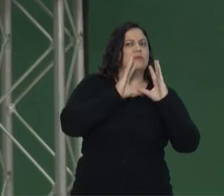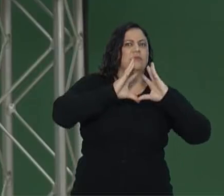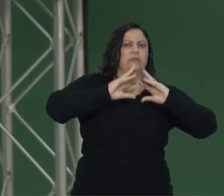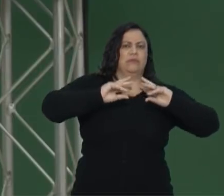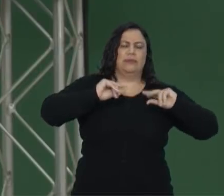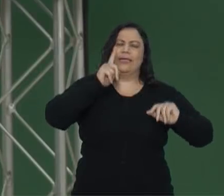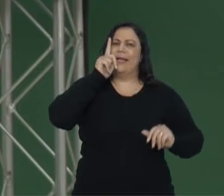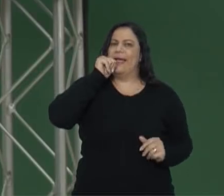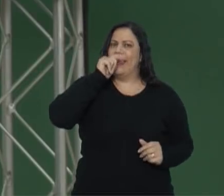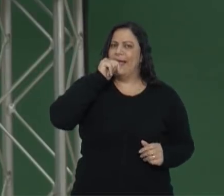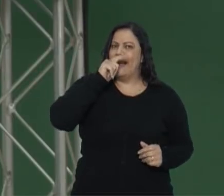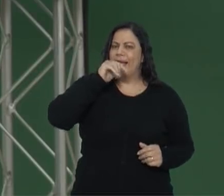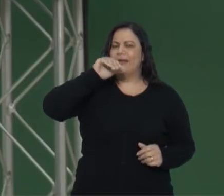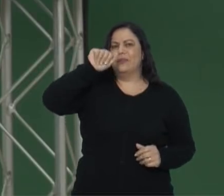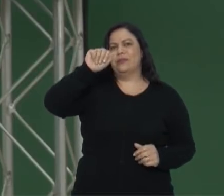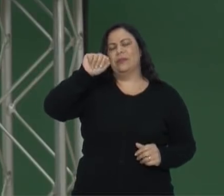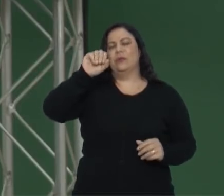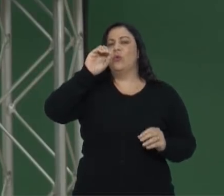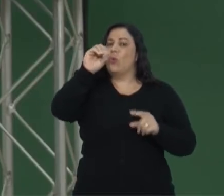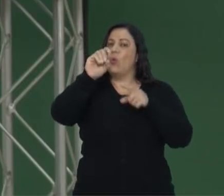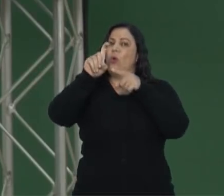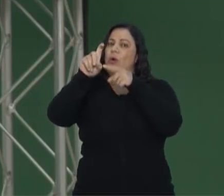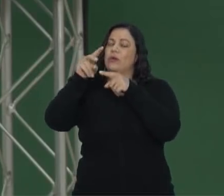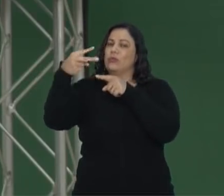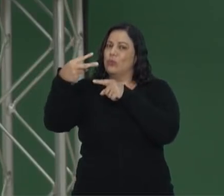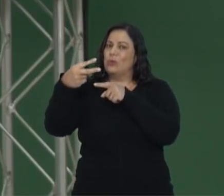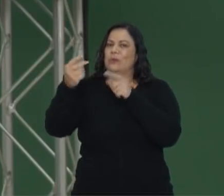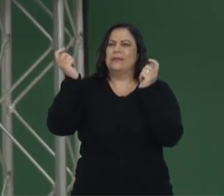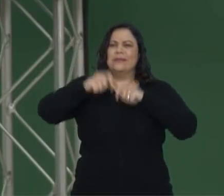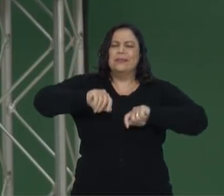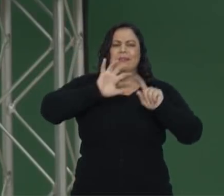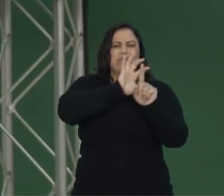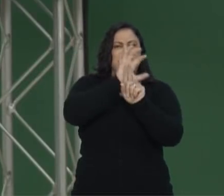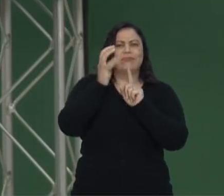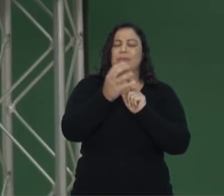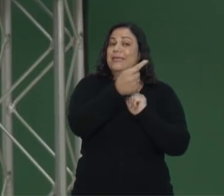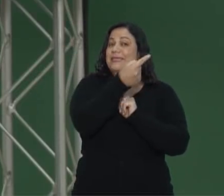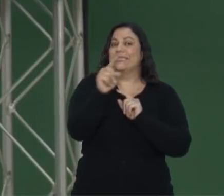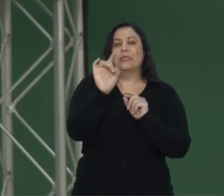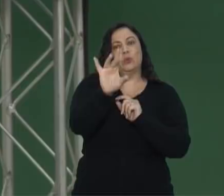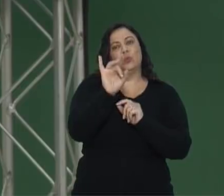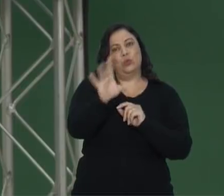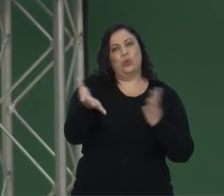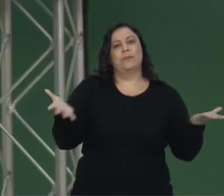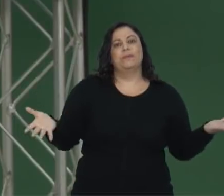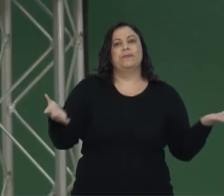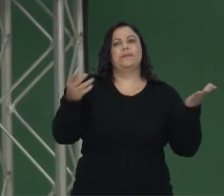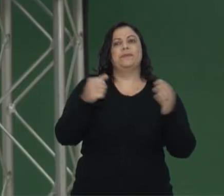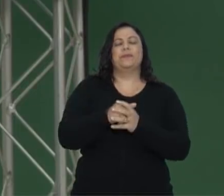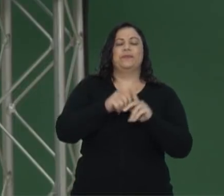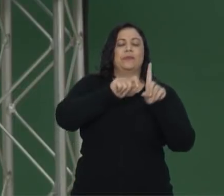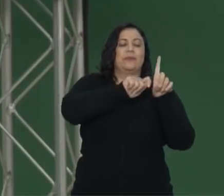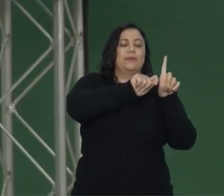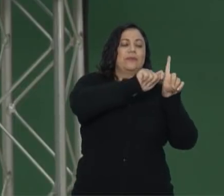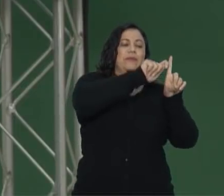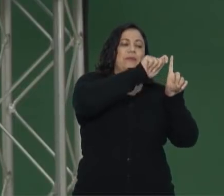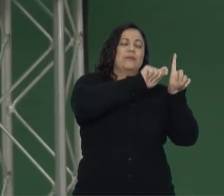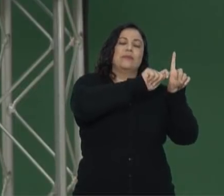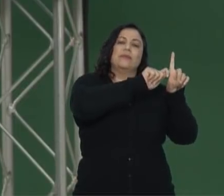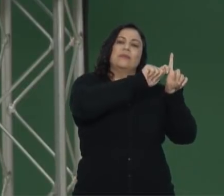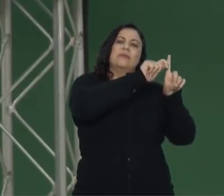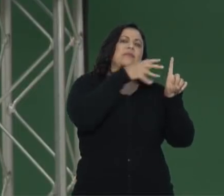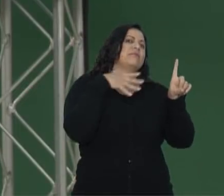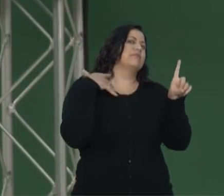umidade e o oxigênio, ou a ausência dele, influenciam, mas não é só os dois. Cadê a temperatura? A